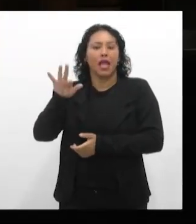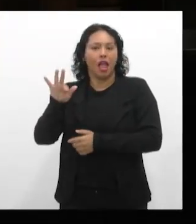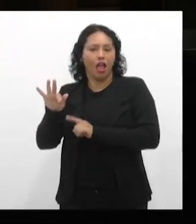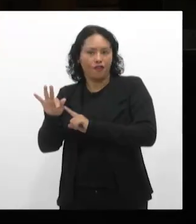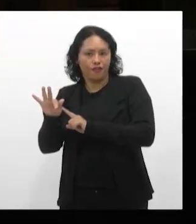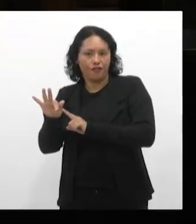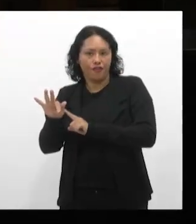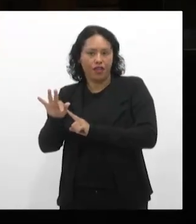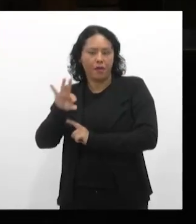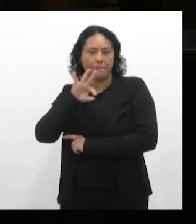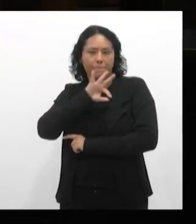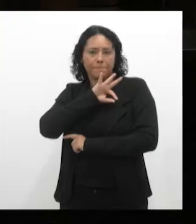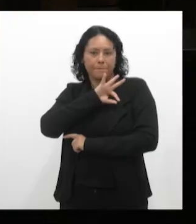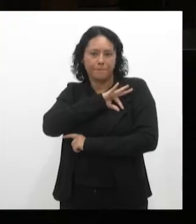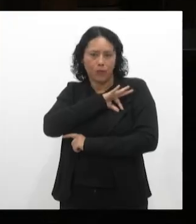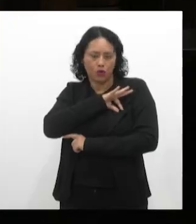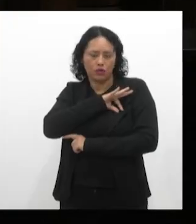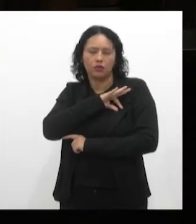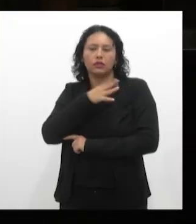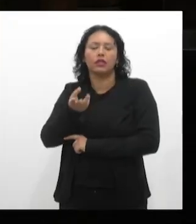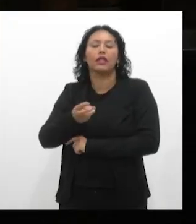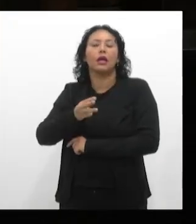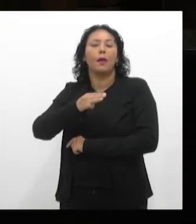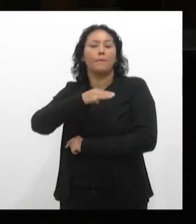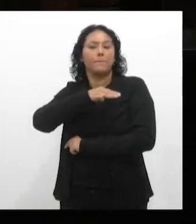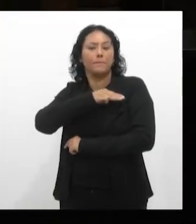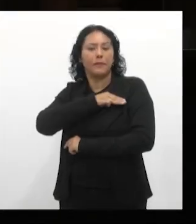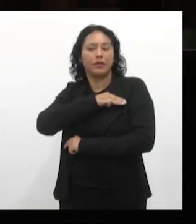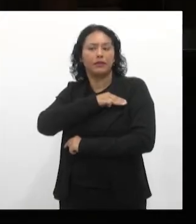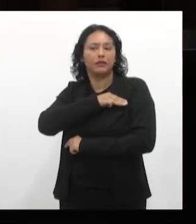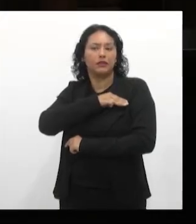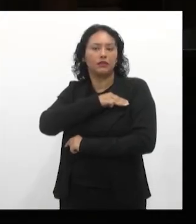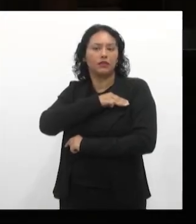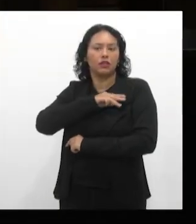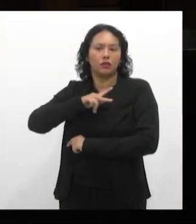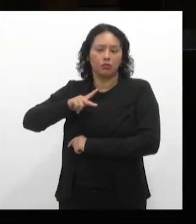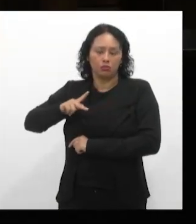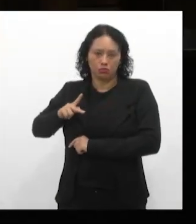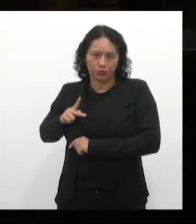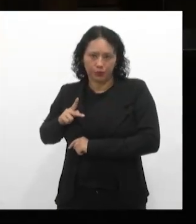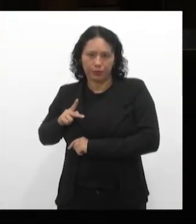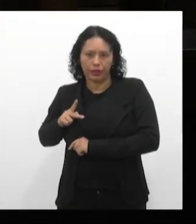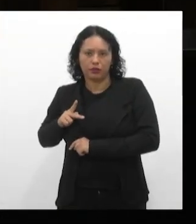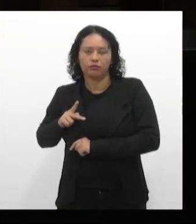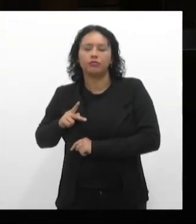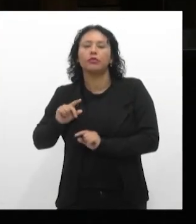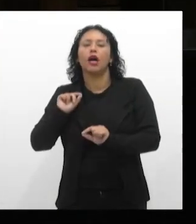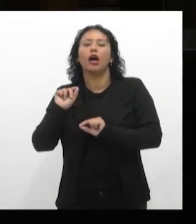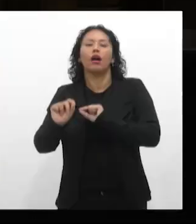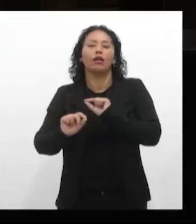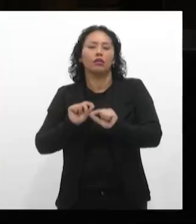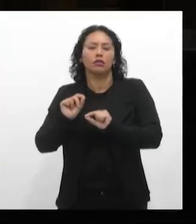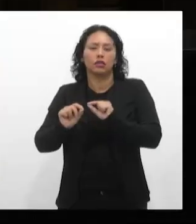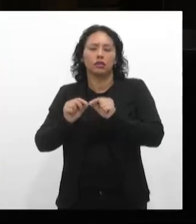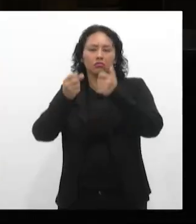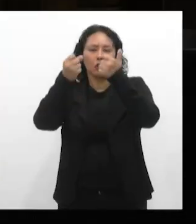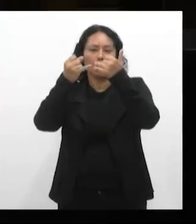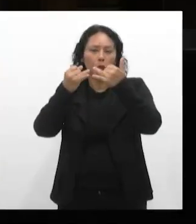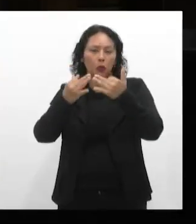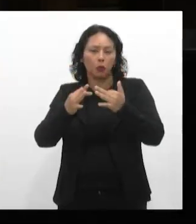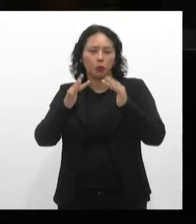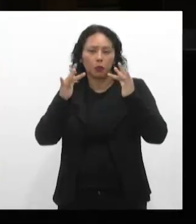o Ministério Público Federal, não é, com relação ao descaminho e